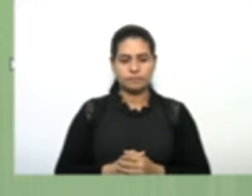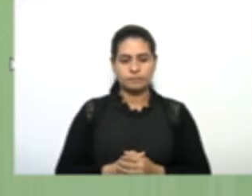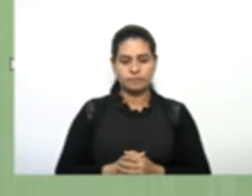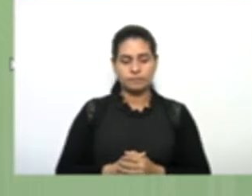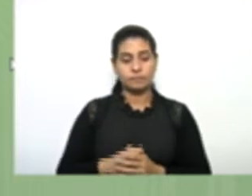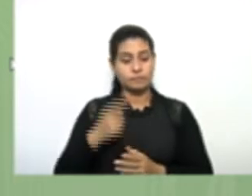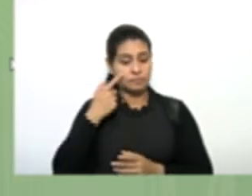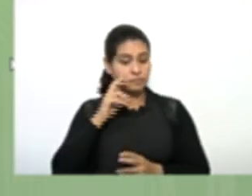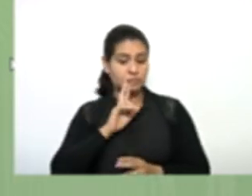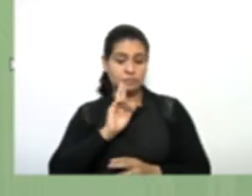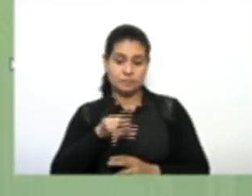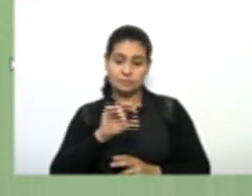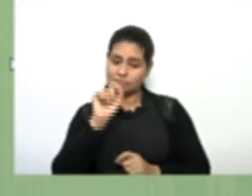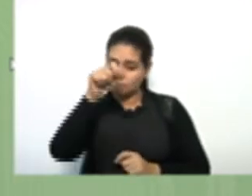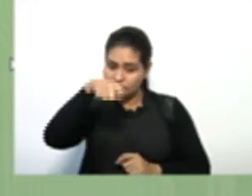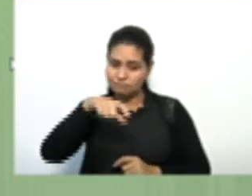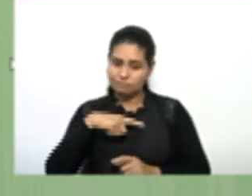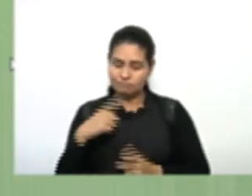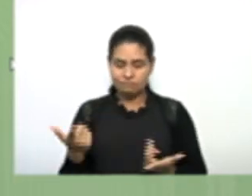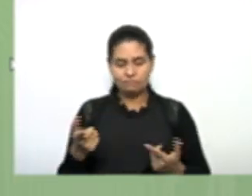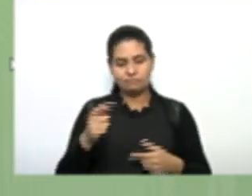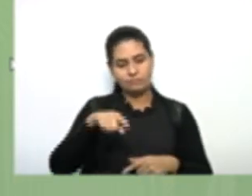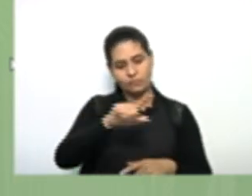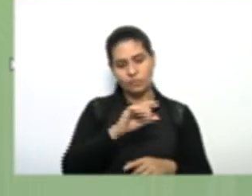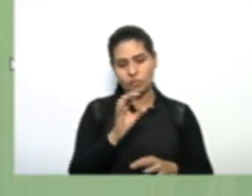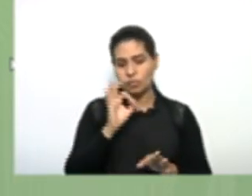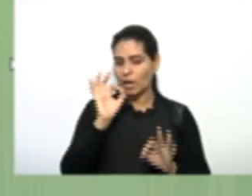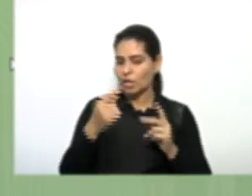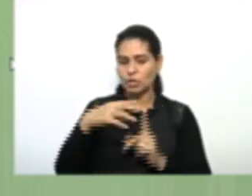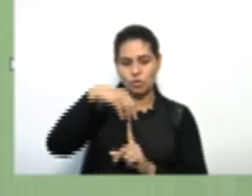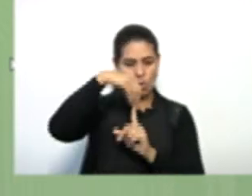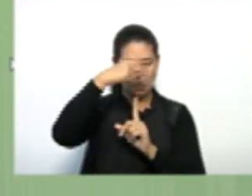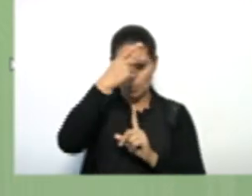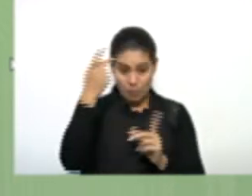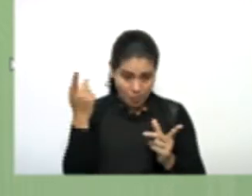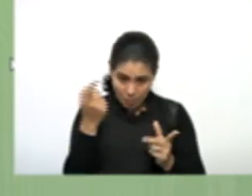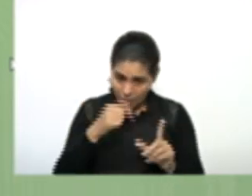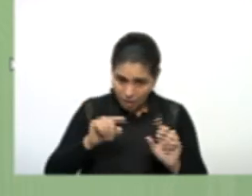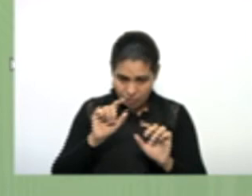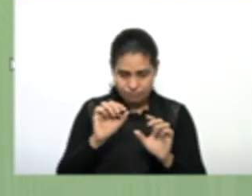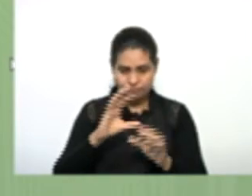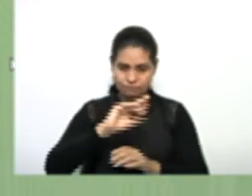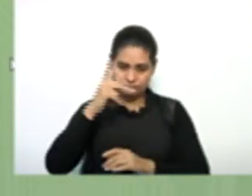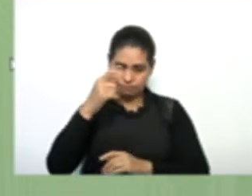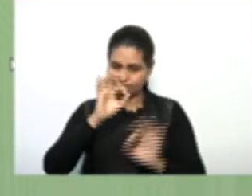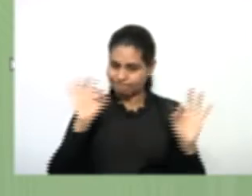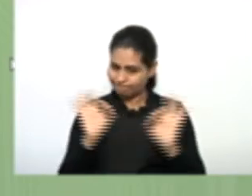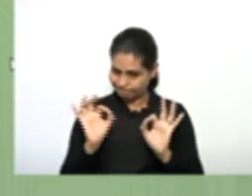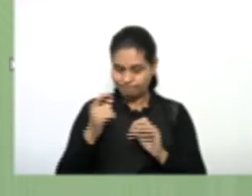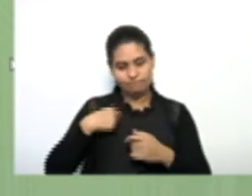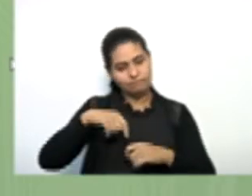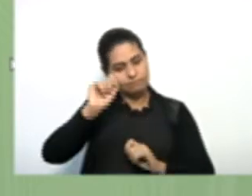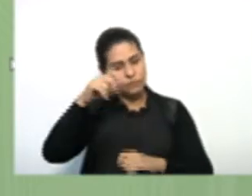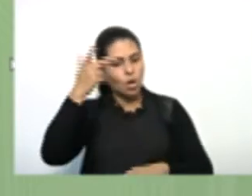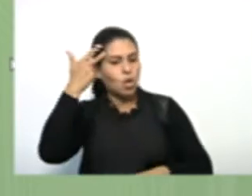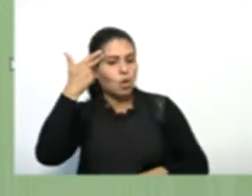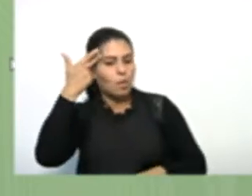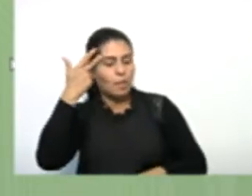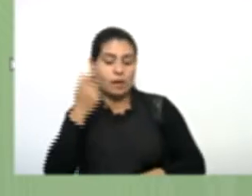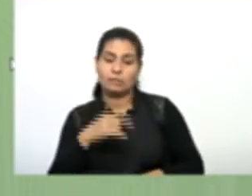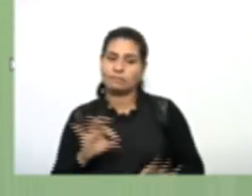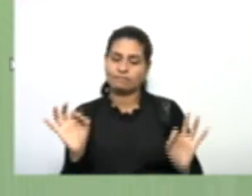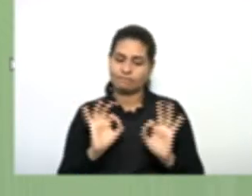Bom, nós temos uma resposta para isso também. Não são somente os cooperados que podem usufruir, né? Normalmente não